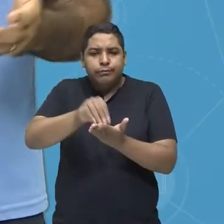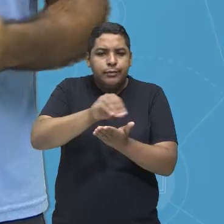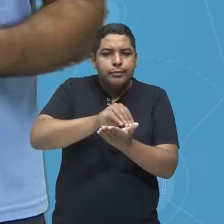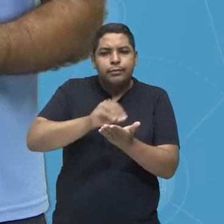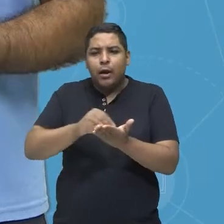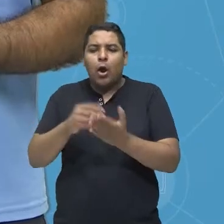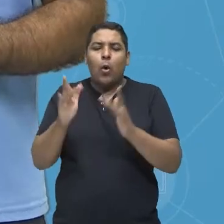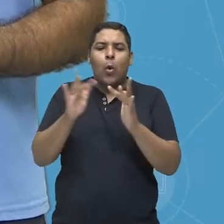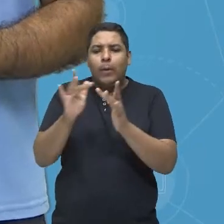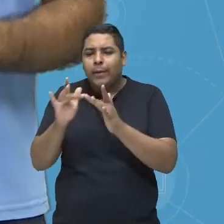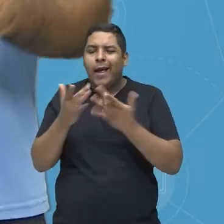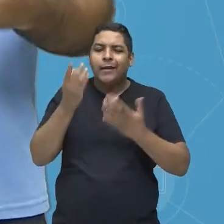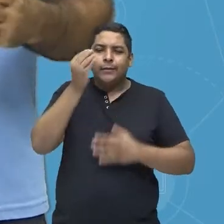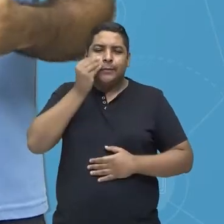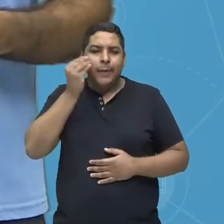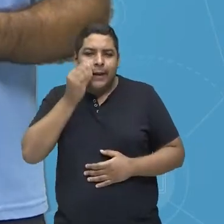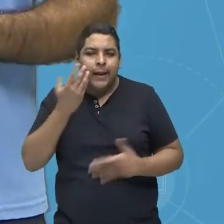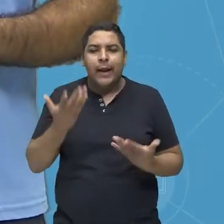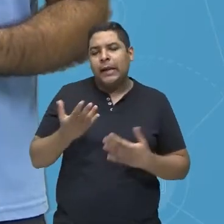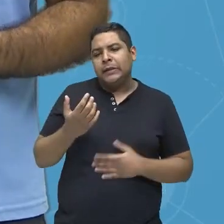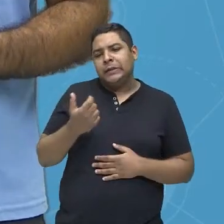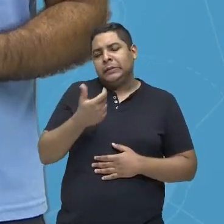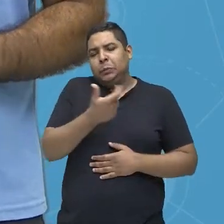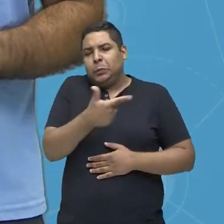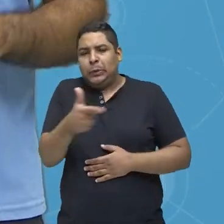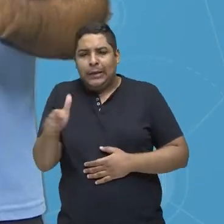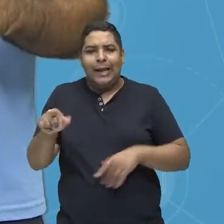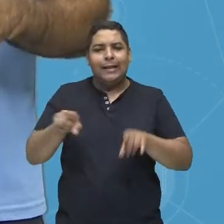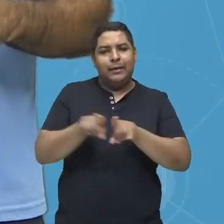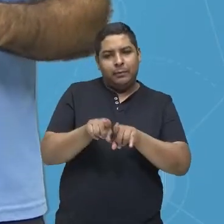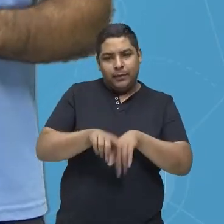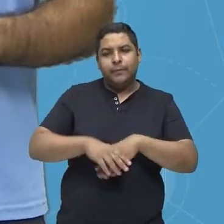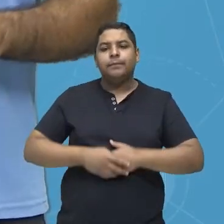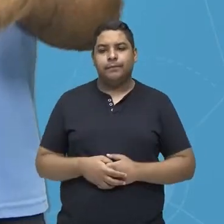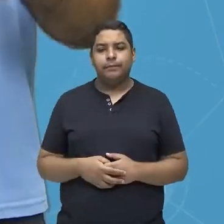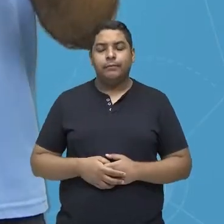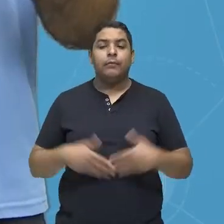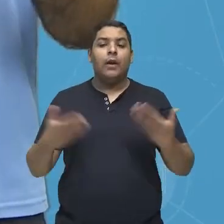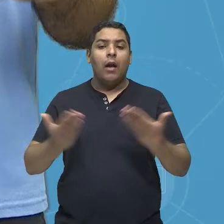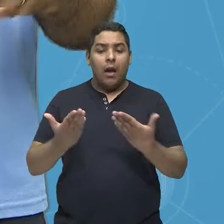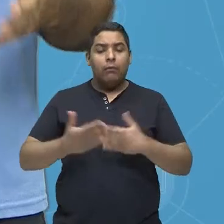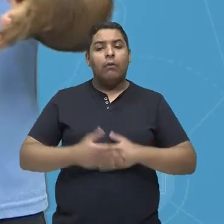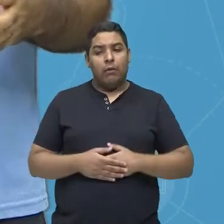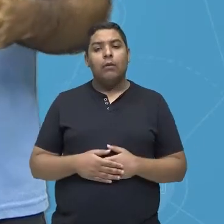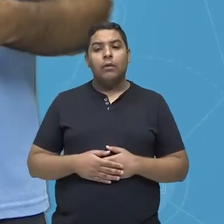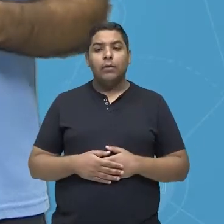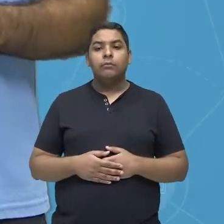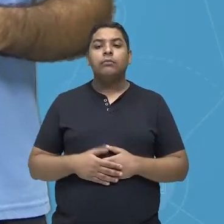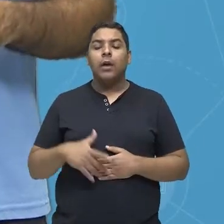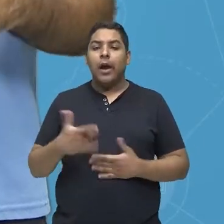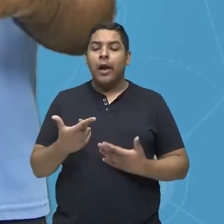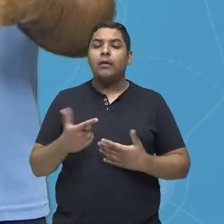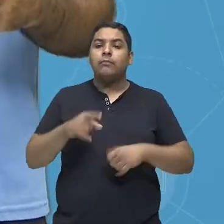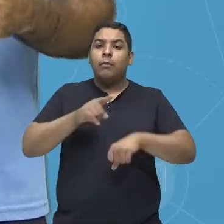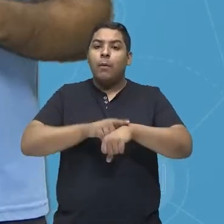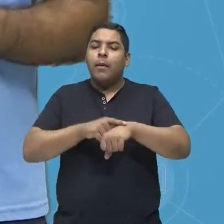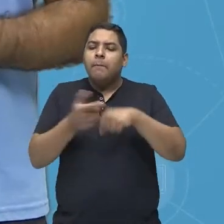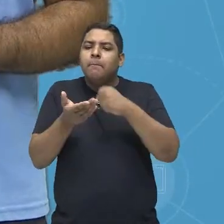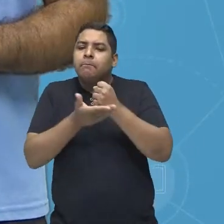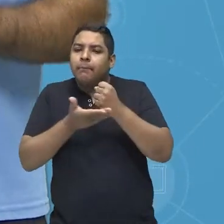alguma experiência, ou se não tiveram nenhuma experiência com xadrez, agora vamos ver os momentos básicos, né, os